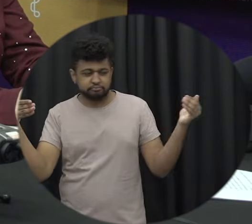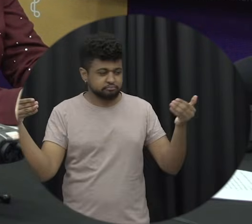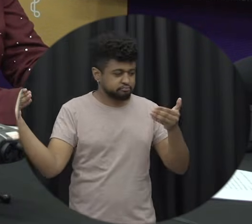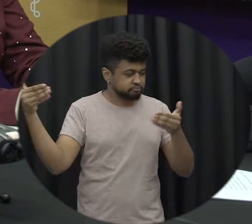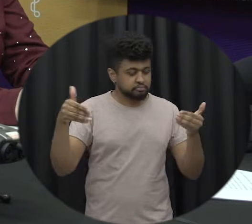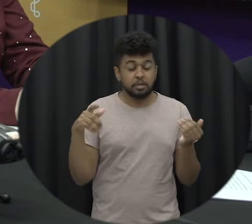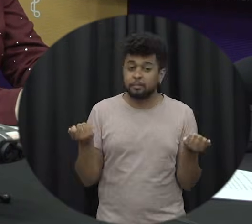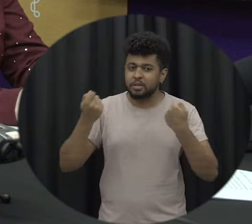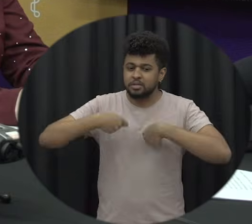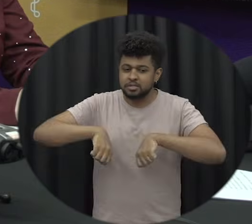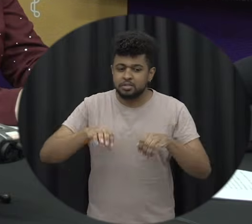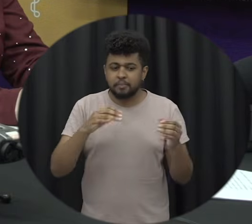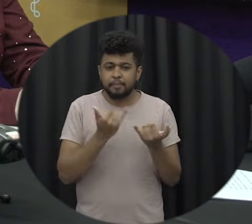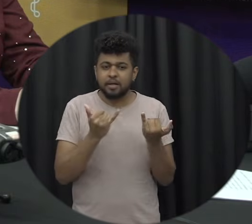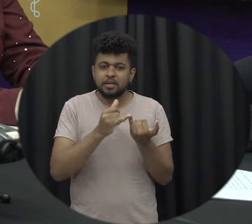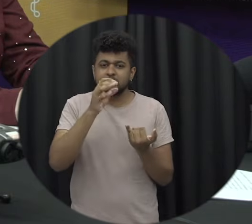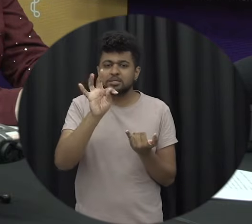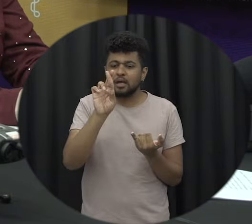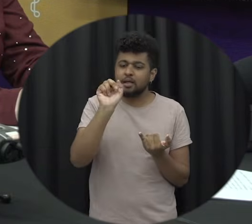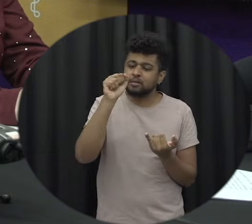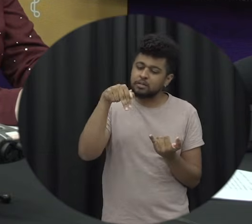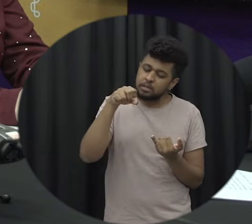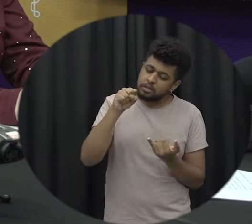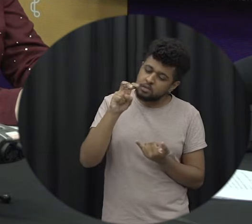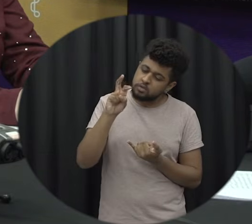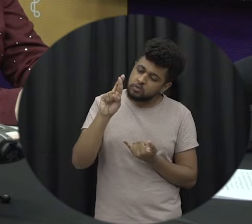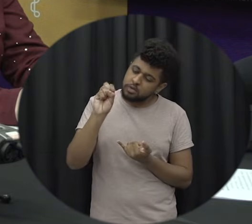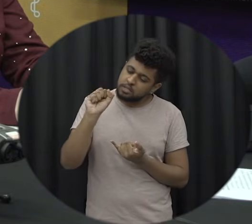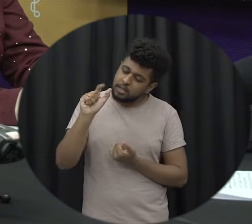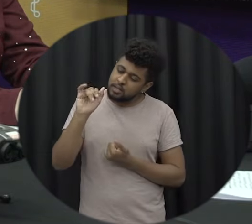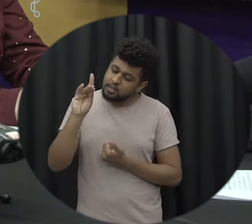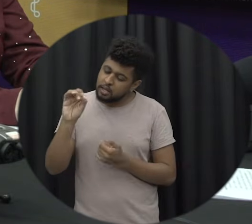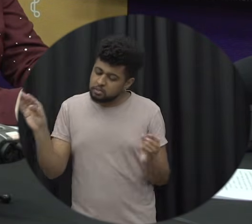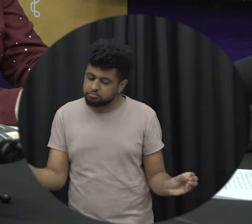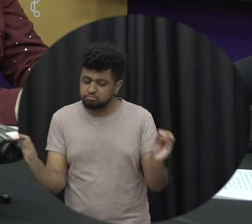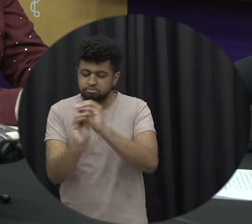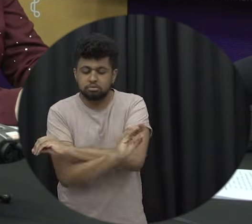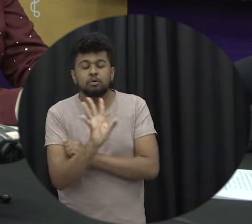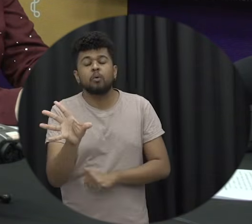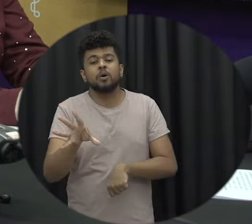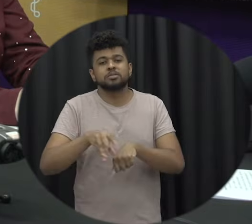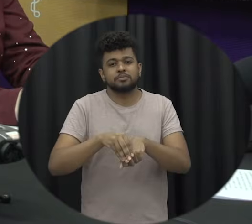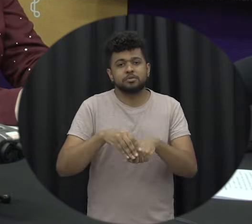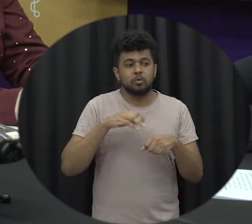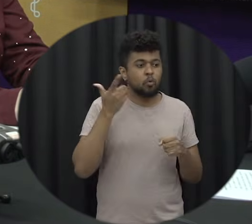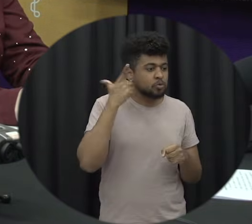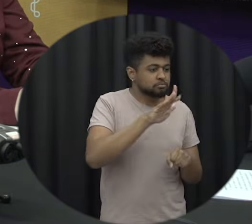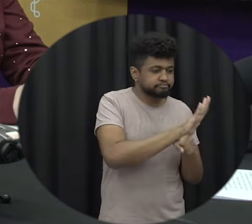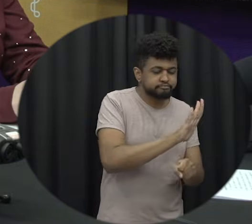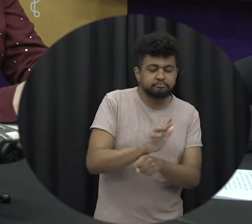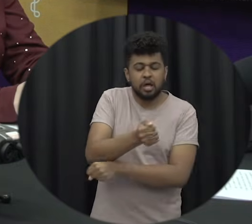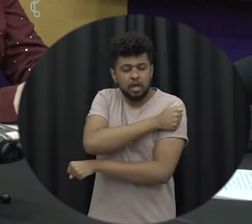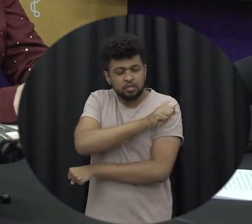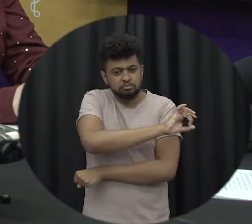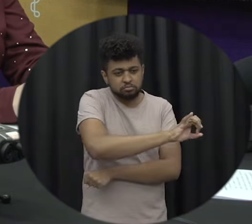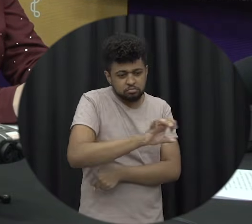dos conhecimentos, né, para conseguir atender todos aqueles alunos e passar o conhecimento para ele. E aí eu queria perguntar, como